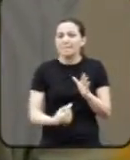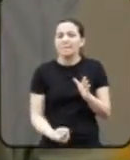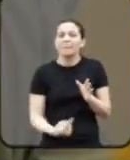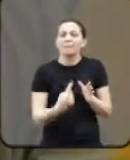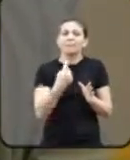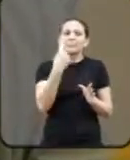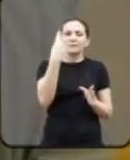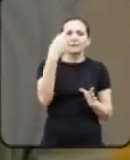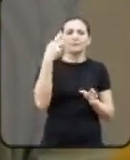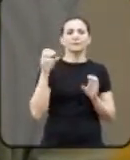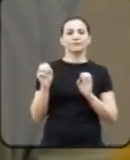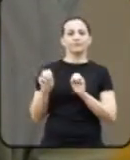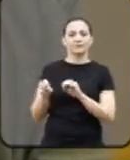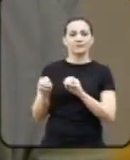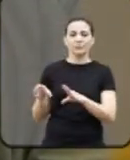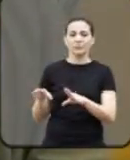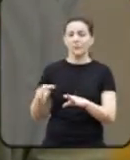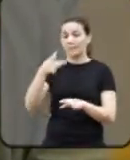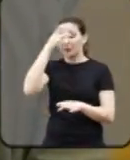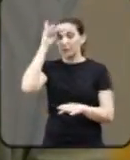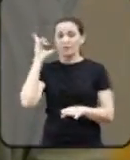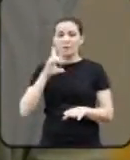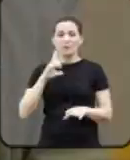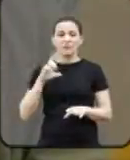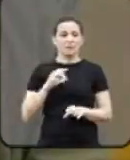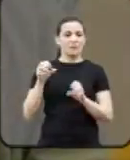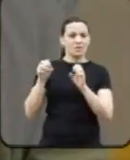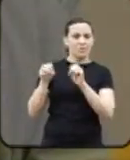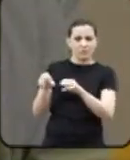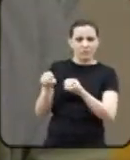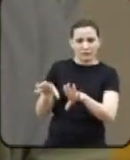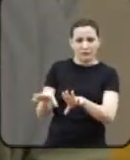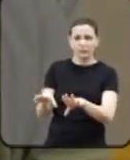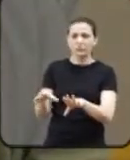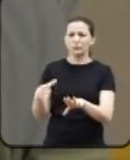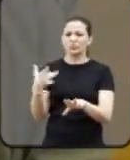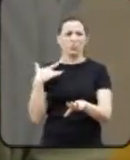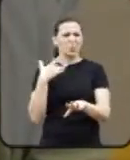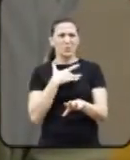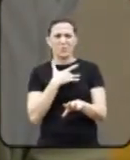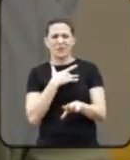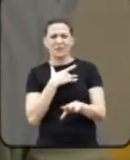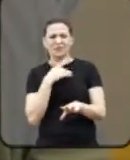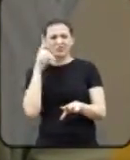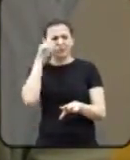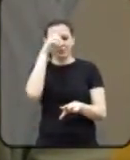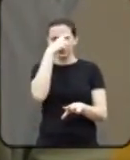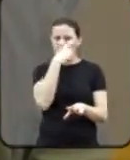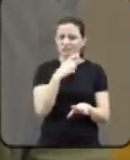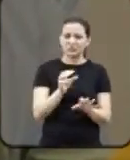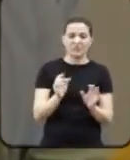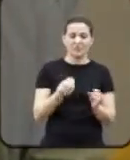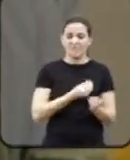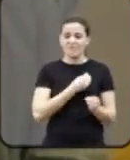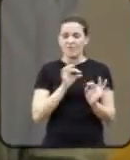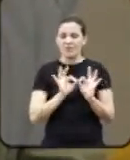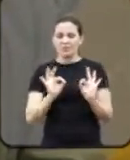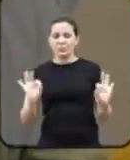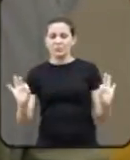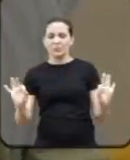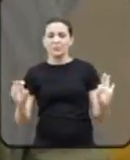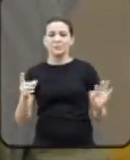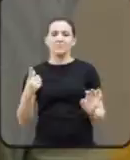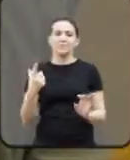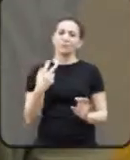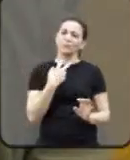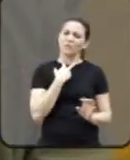disso aí? É a educação. Uma pessoa com conhecimento, com educação, não vai ficar doente, pode ter certeza que não. Por mais que a vida